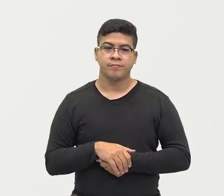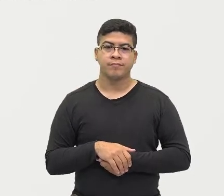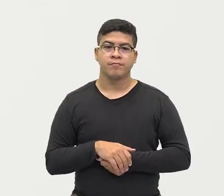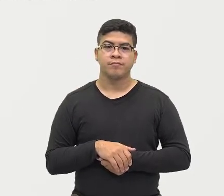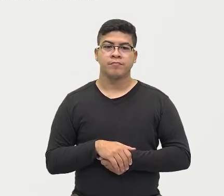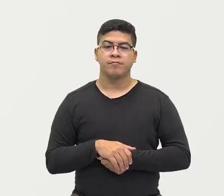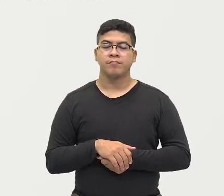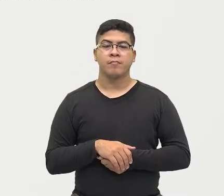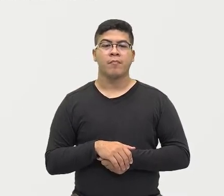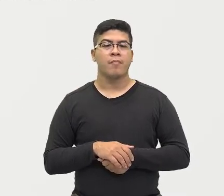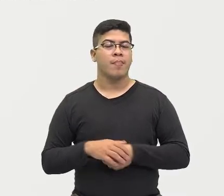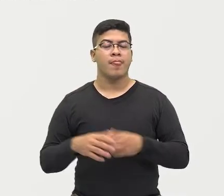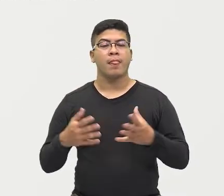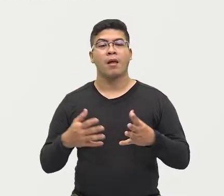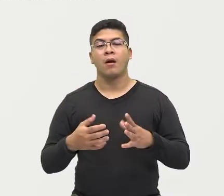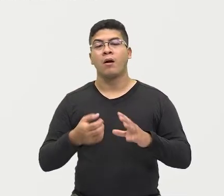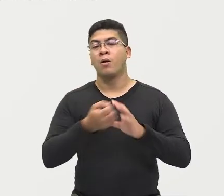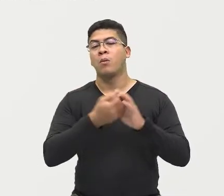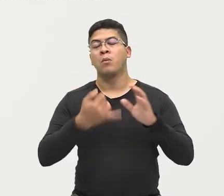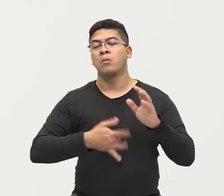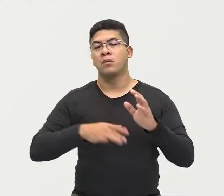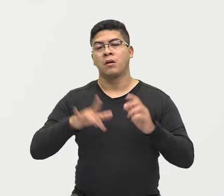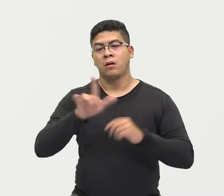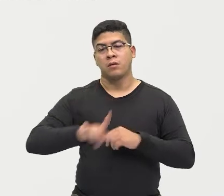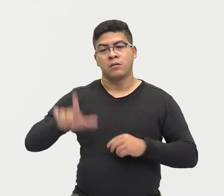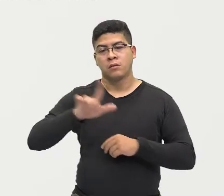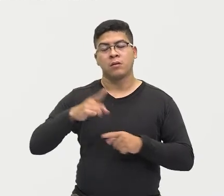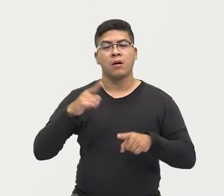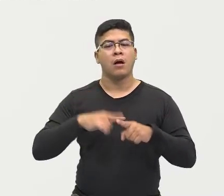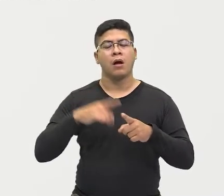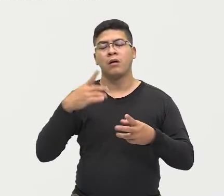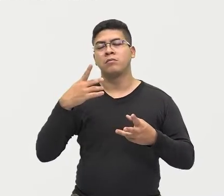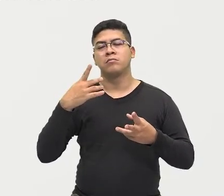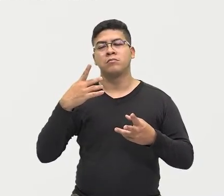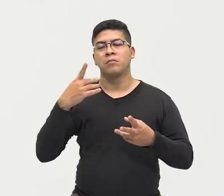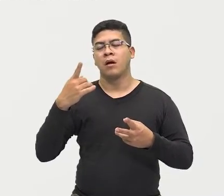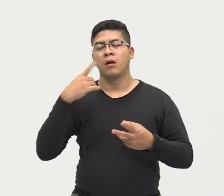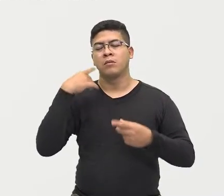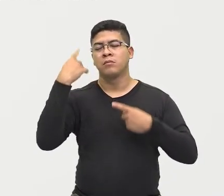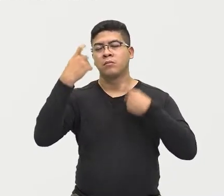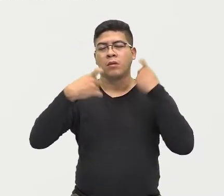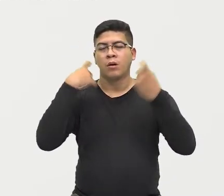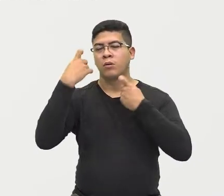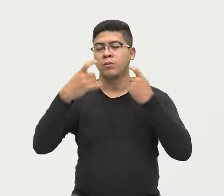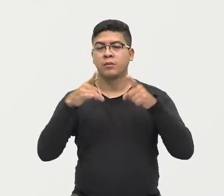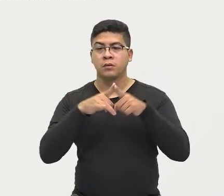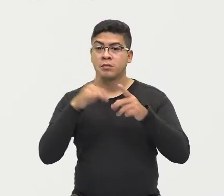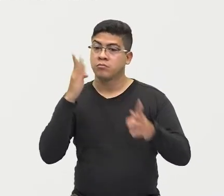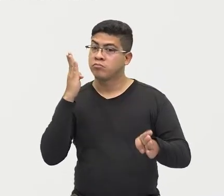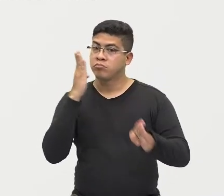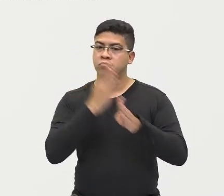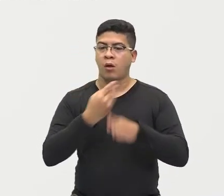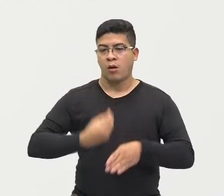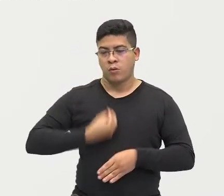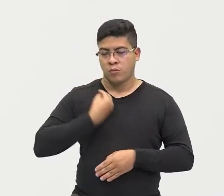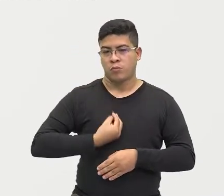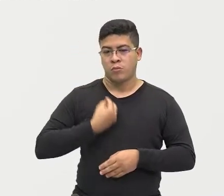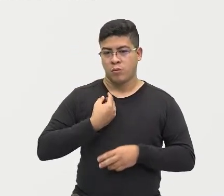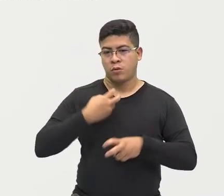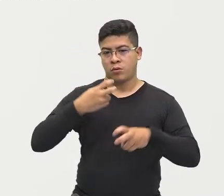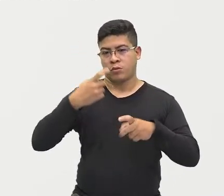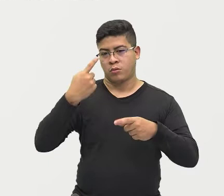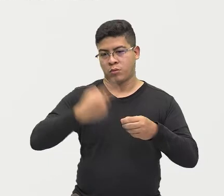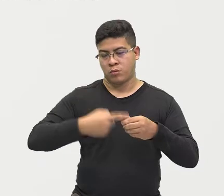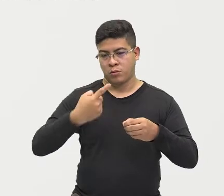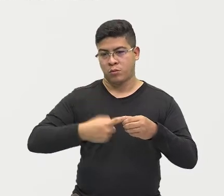aspecto literário mais importante da obra de Monteiro Lobato é a sua preocupação em denunciar alguns problemas que marcavam a vida das pessoas do interior.